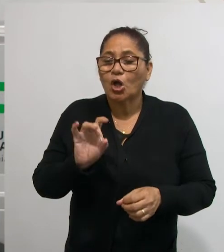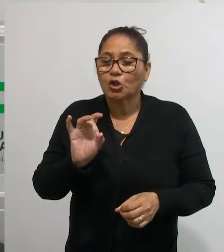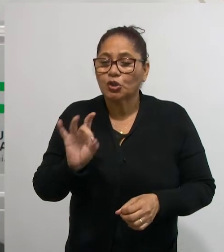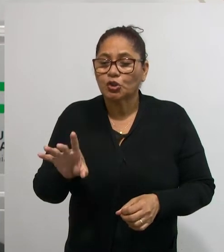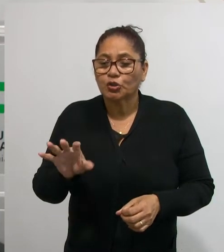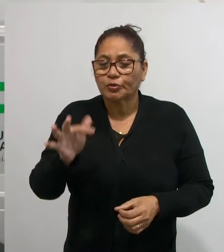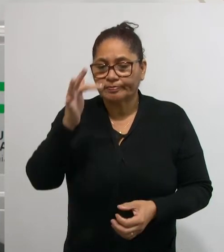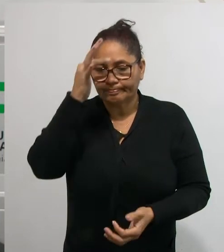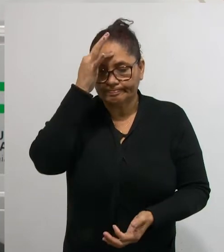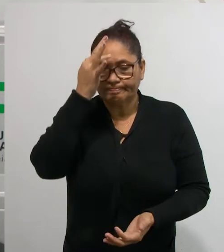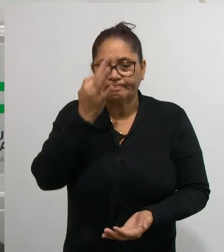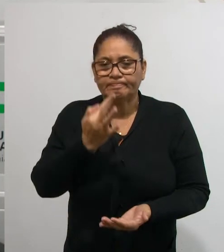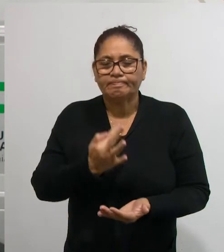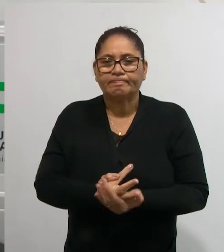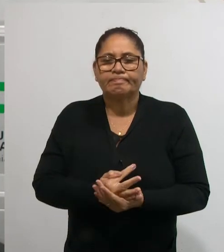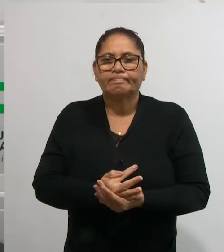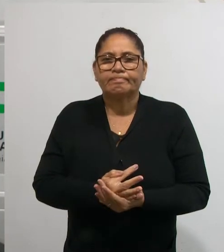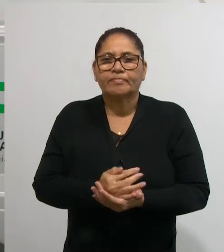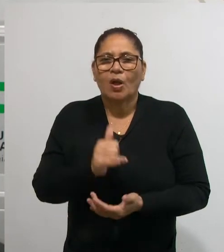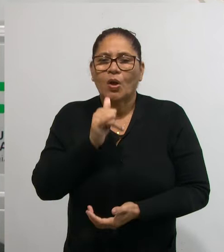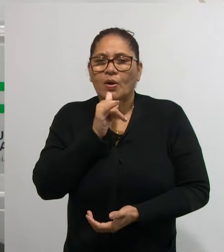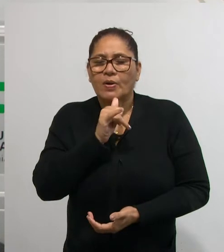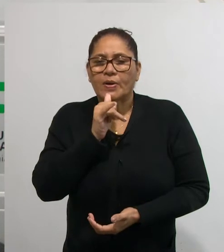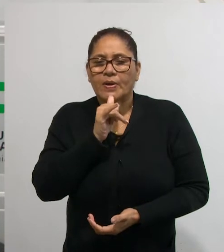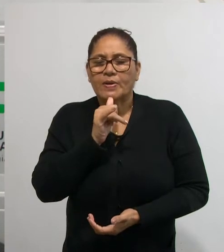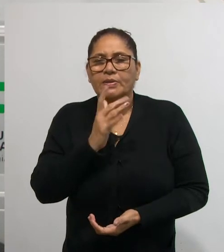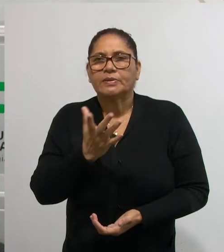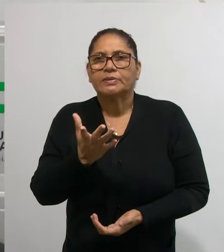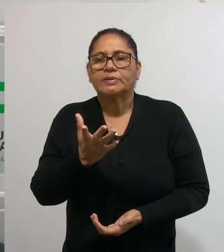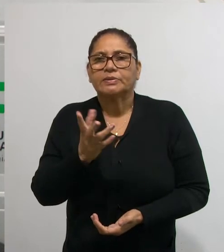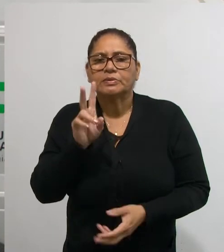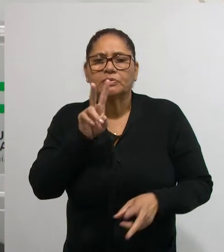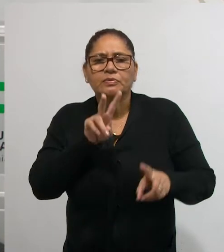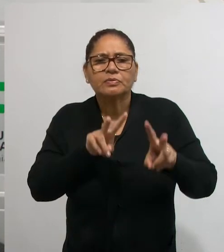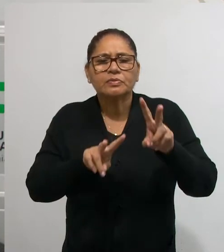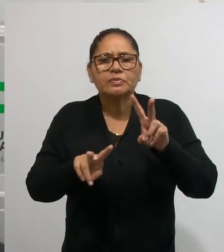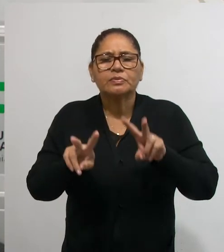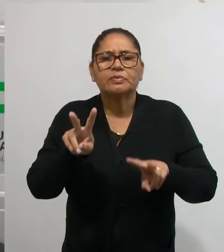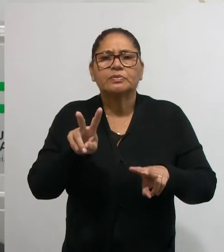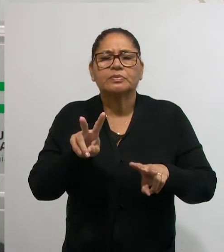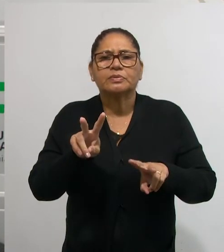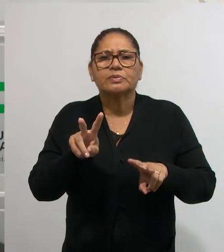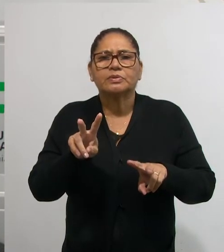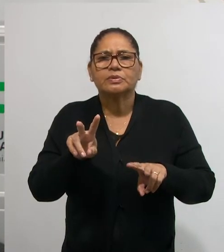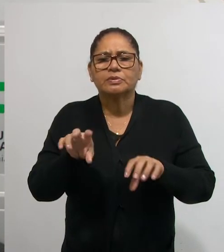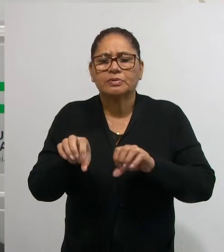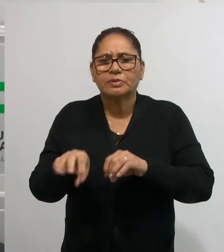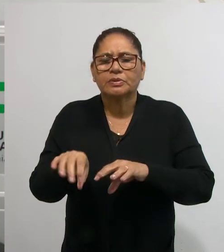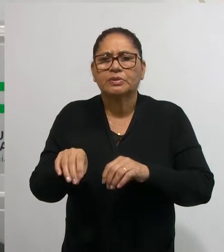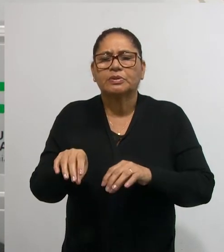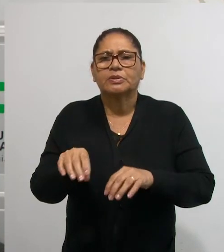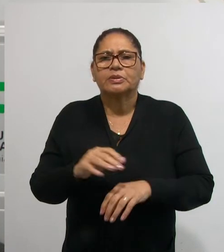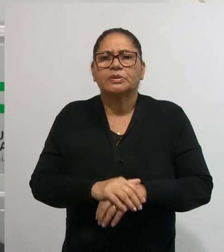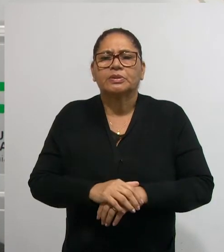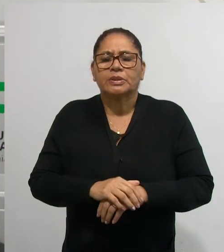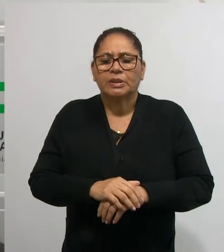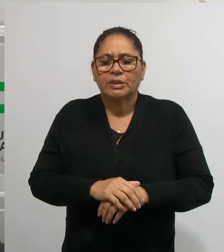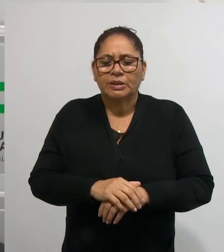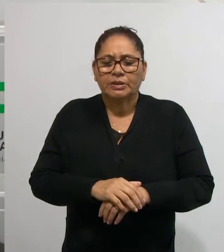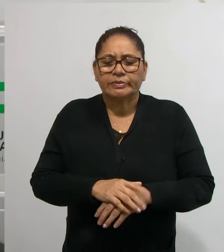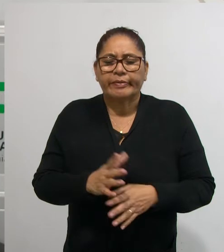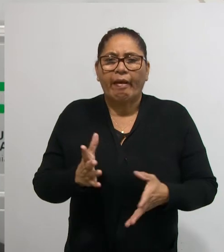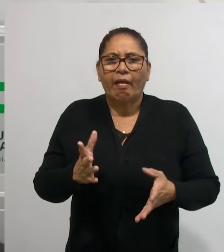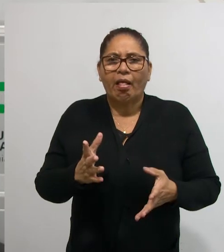da fé. E aí um exemplo que a gente teve ainda, que veio como resquício disso, foi a educação jesuítica no Brasil, a